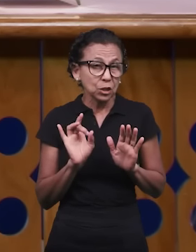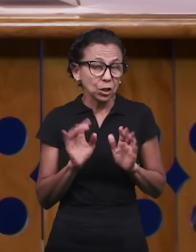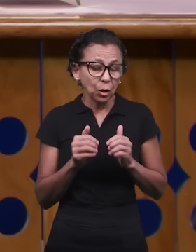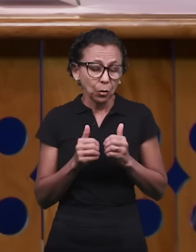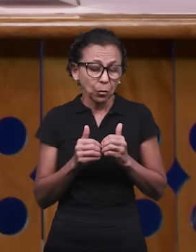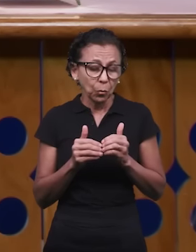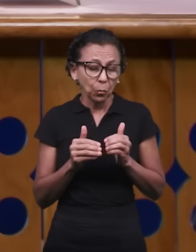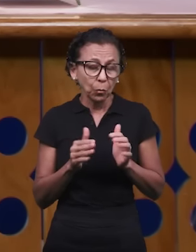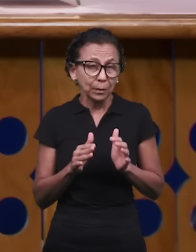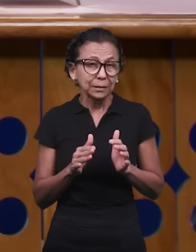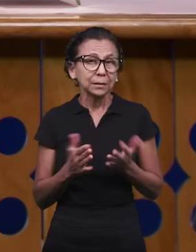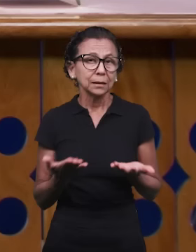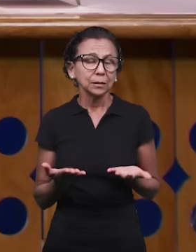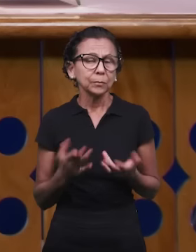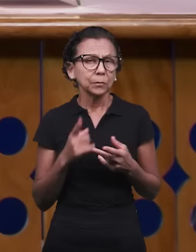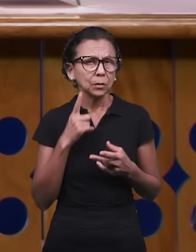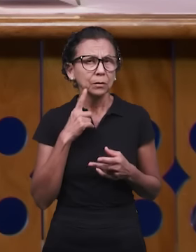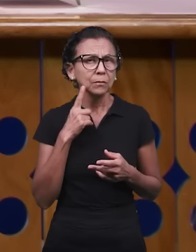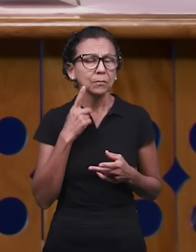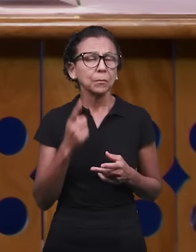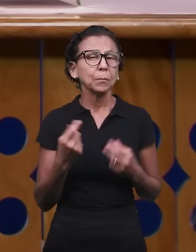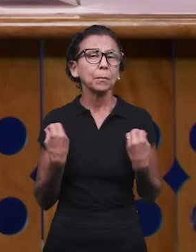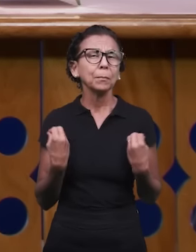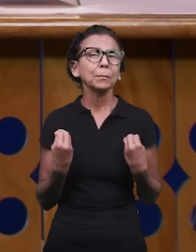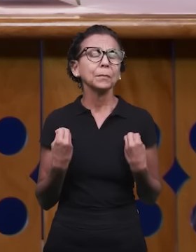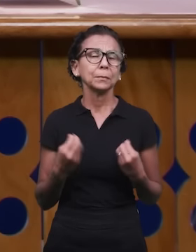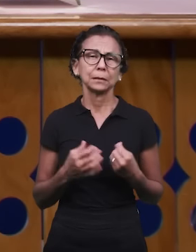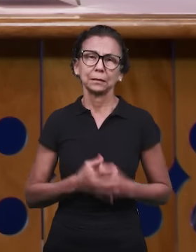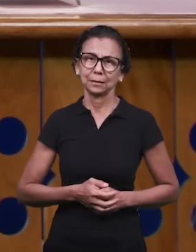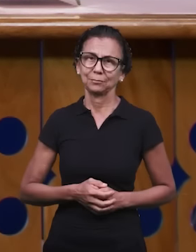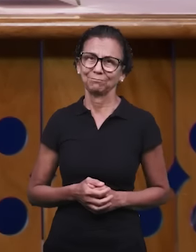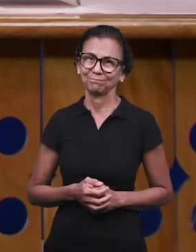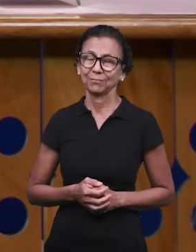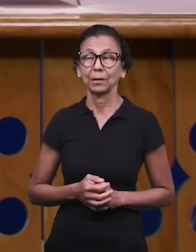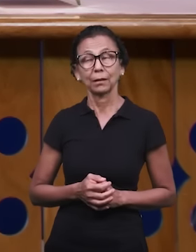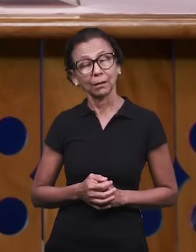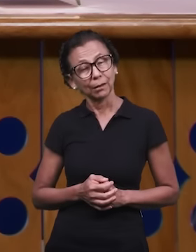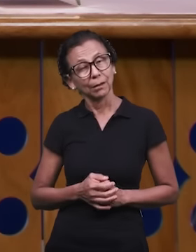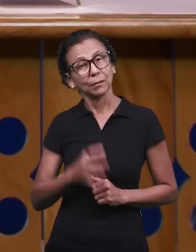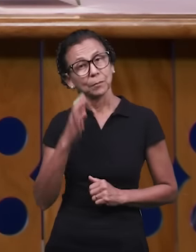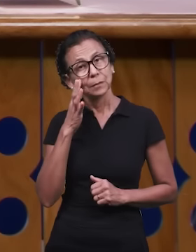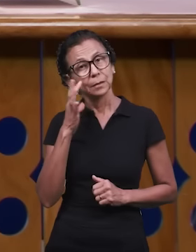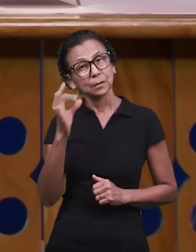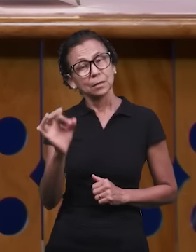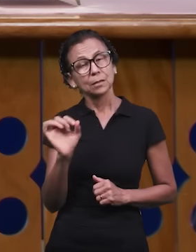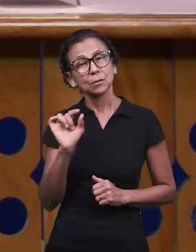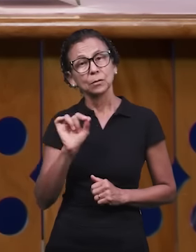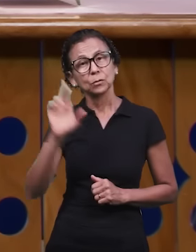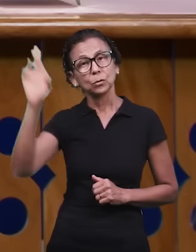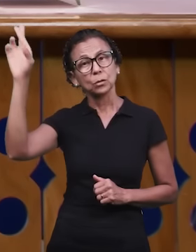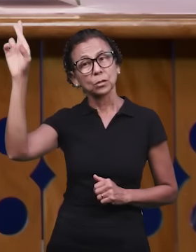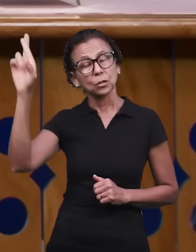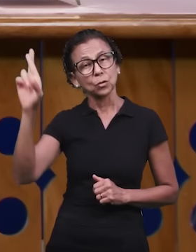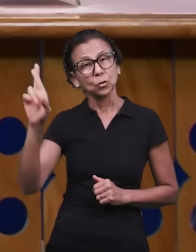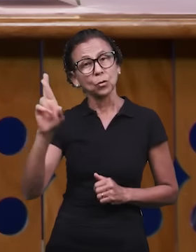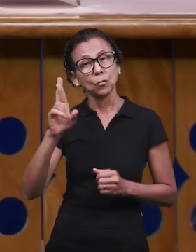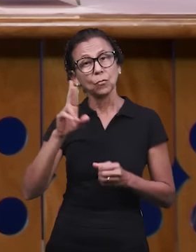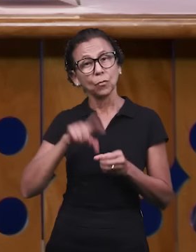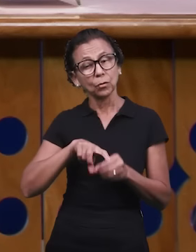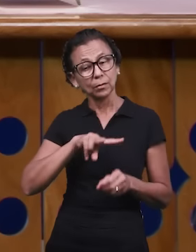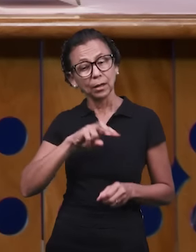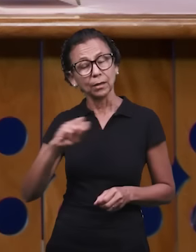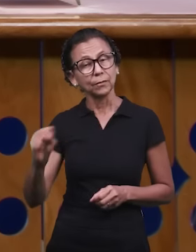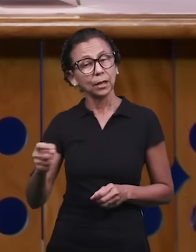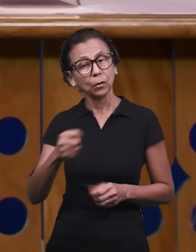sinais. Isso vem para mostrar que o Senhor está às portas. Porque em Mateus 24, o Senhor